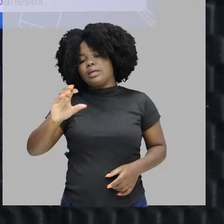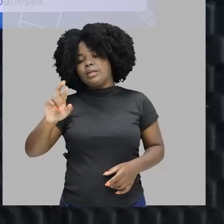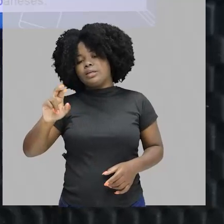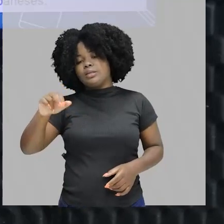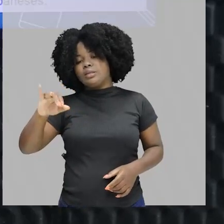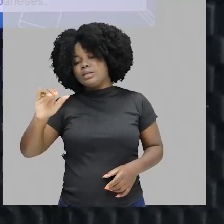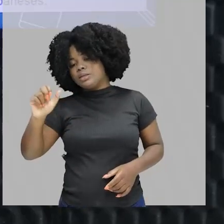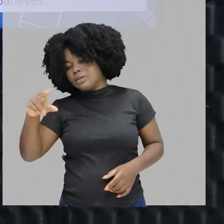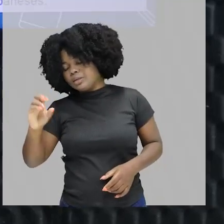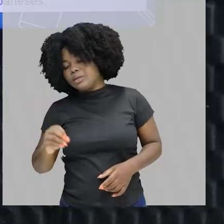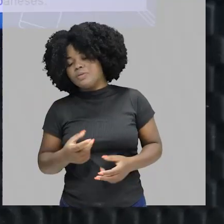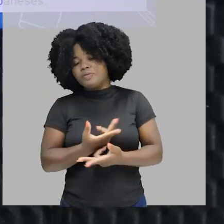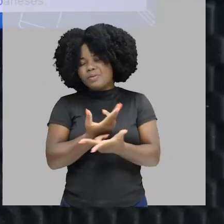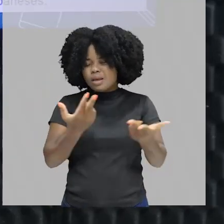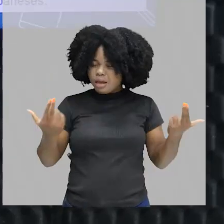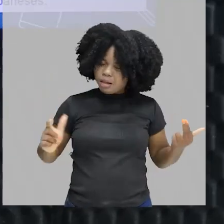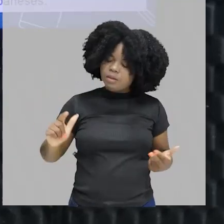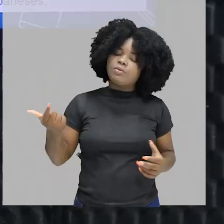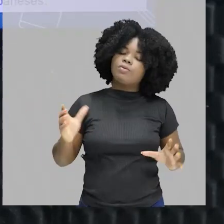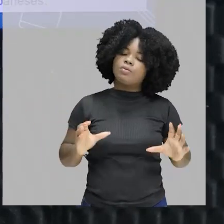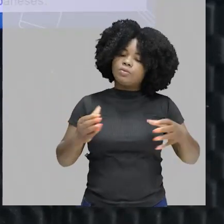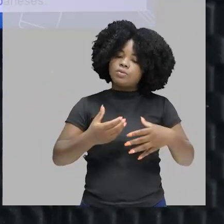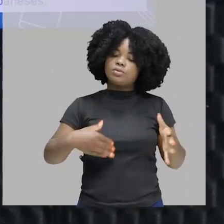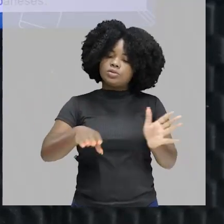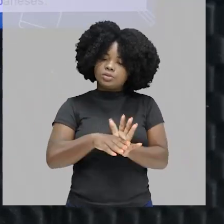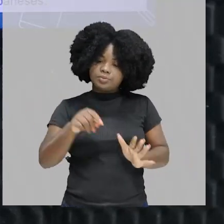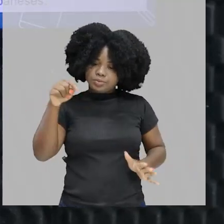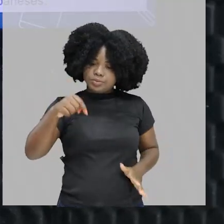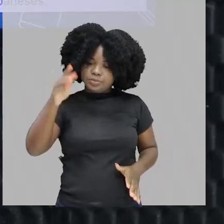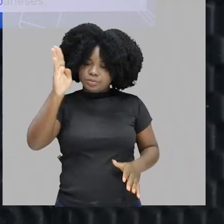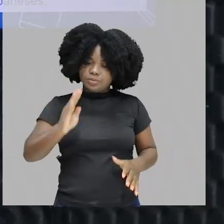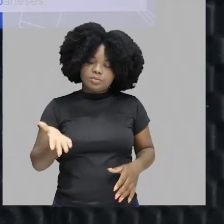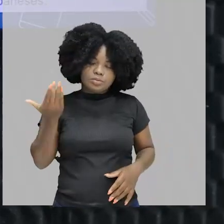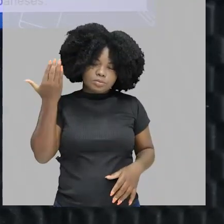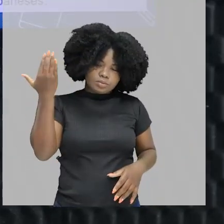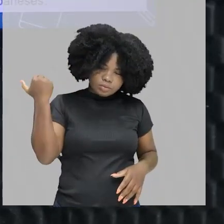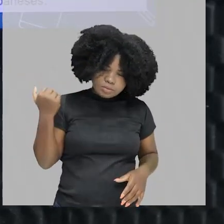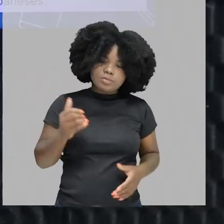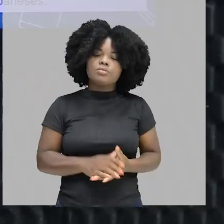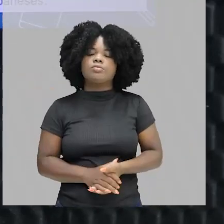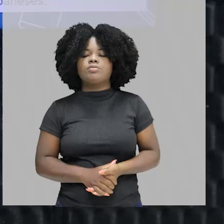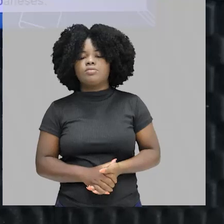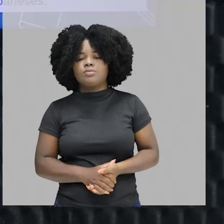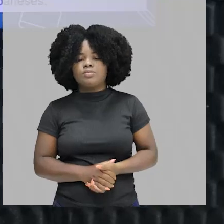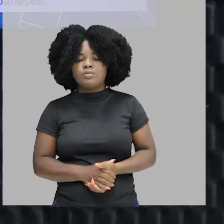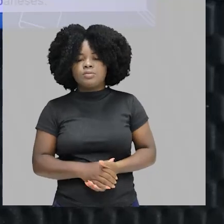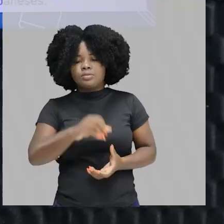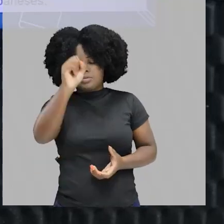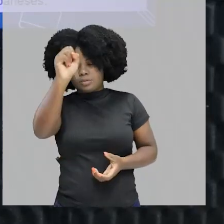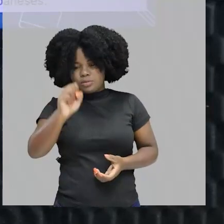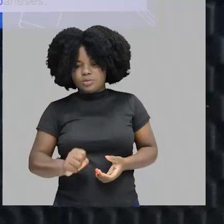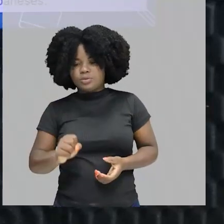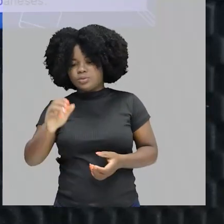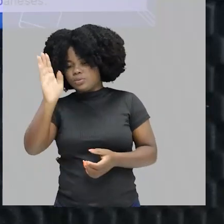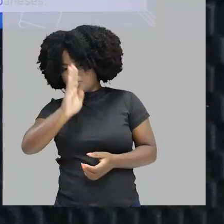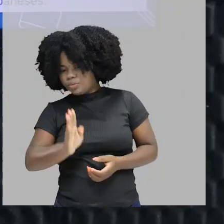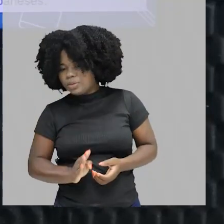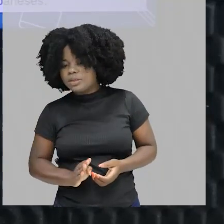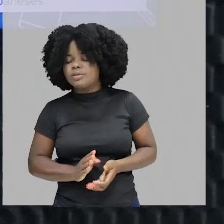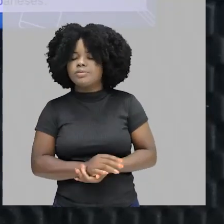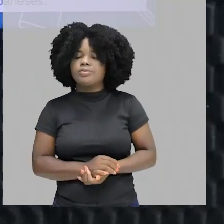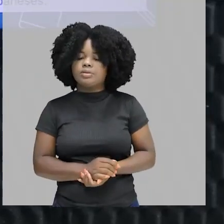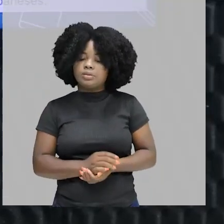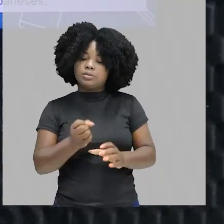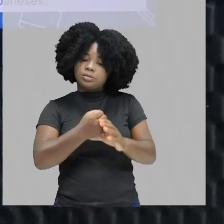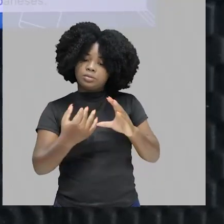tá certo? Que também vão vir para cá e vão para o sul do Brasil ali, né, colonizar essa região, claro, aproveitando também as